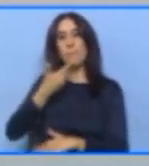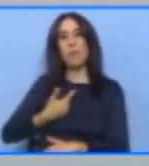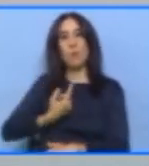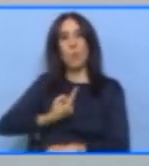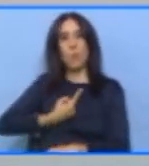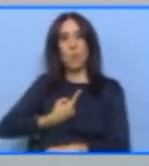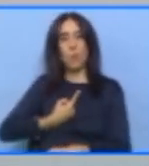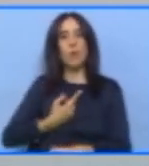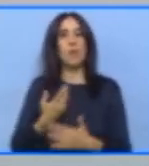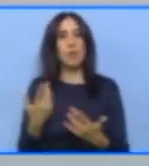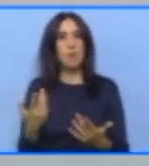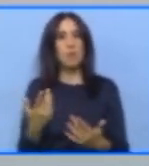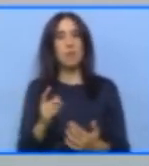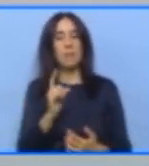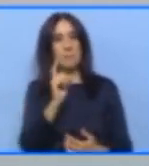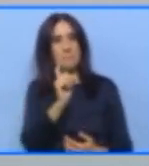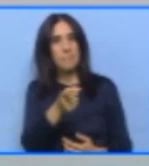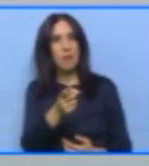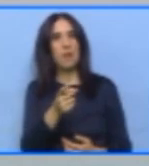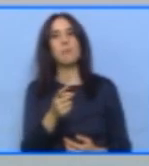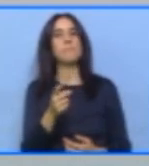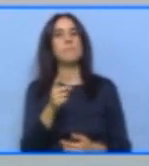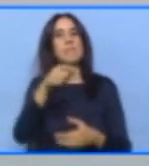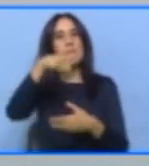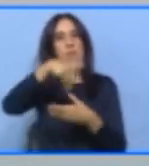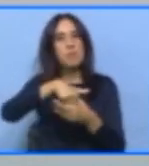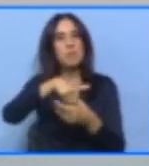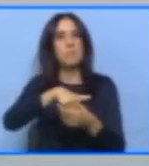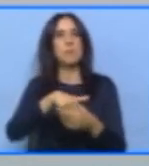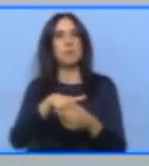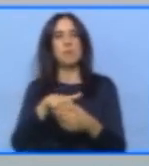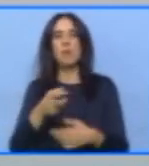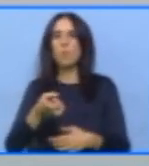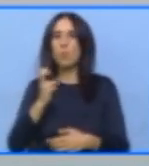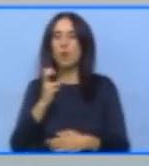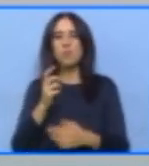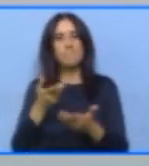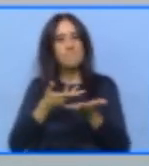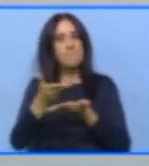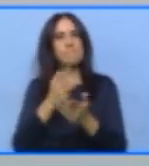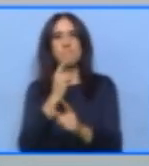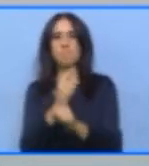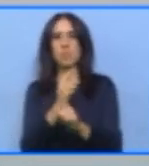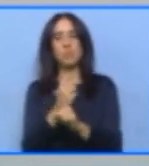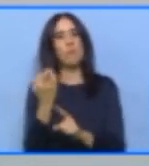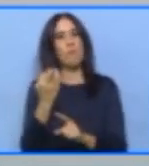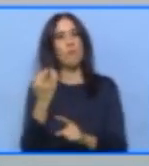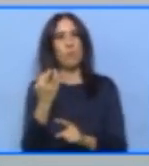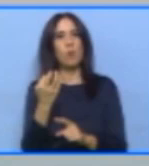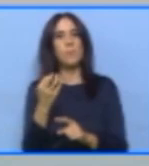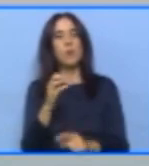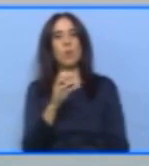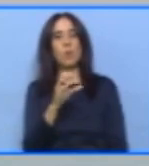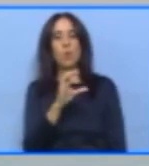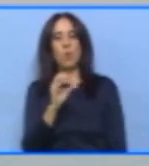é que terá que ter internamente a mesma coragem e ousadia que teve com o Acordo de Nicomate. O